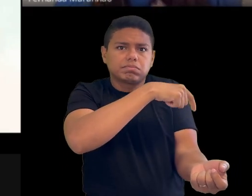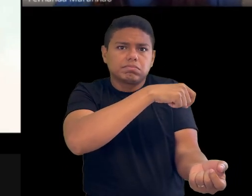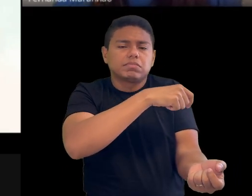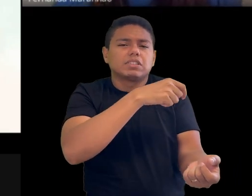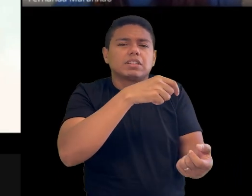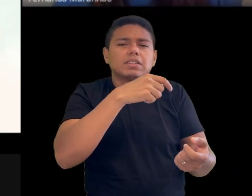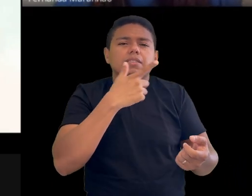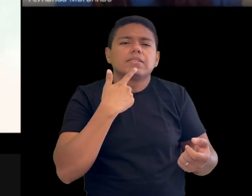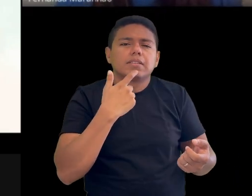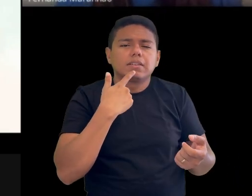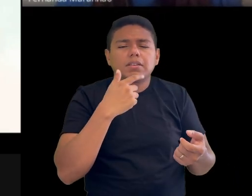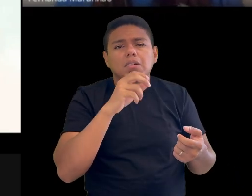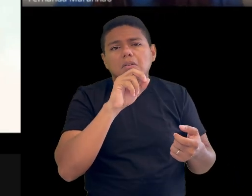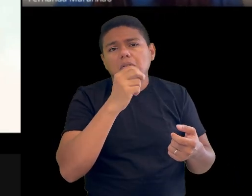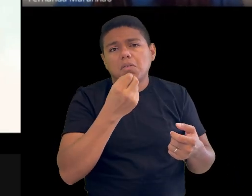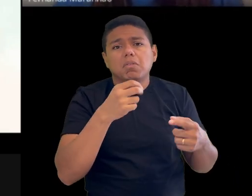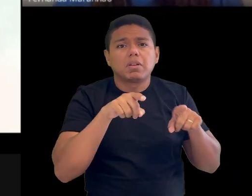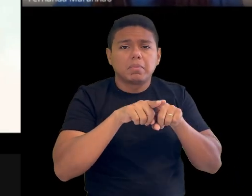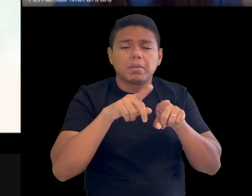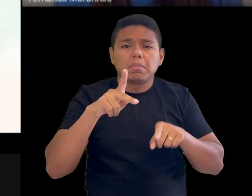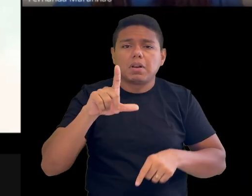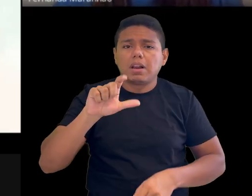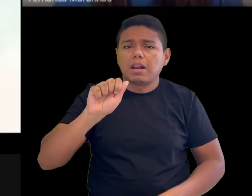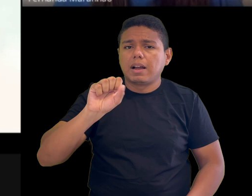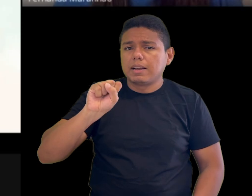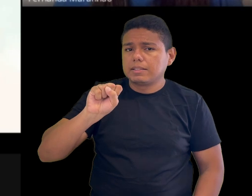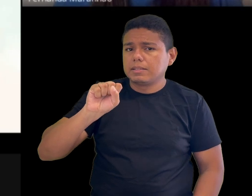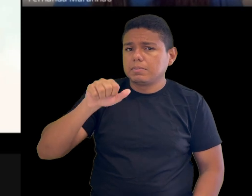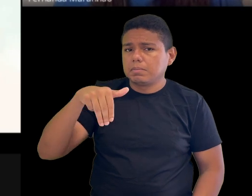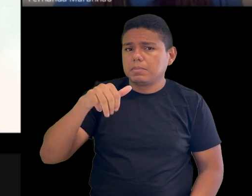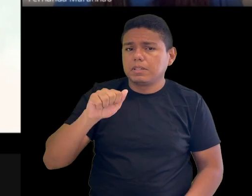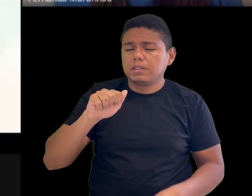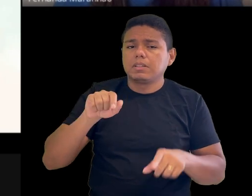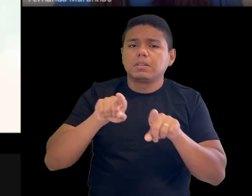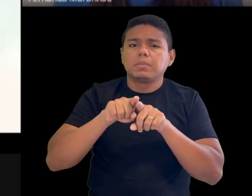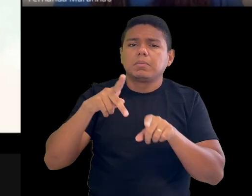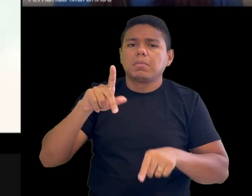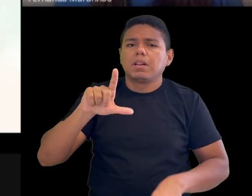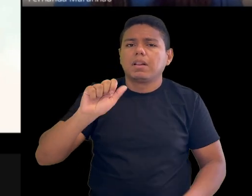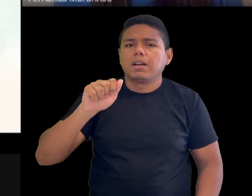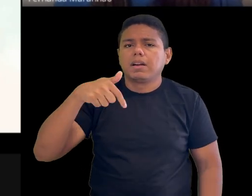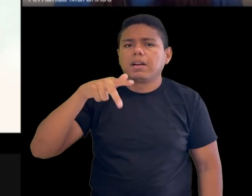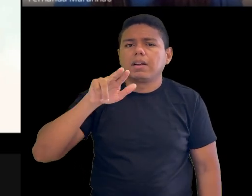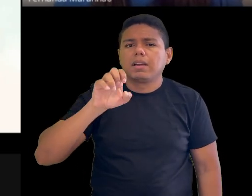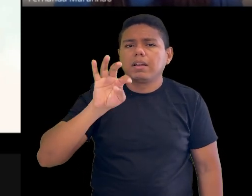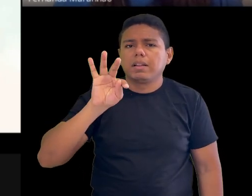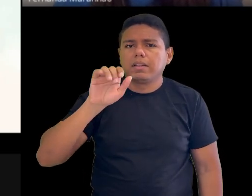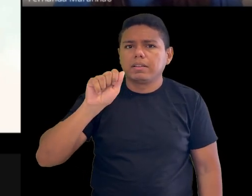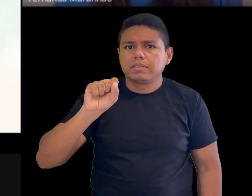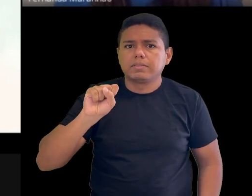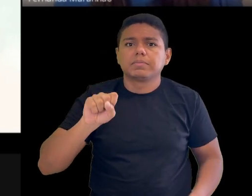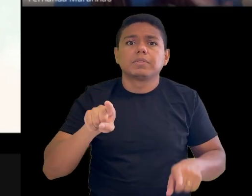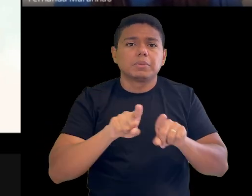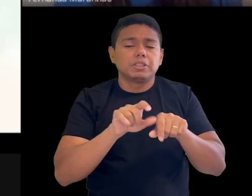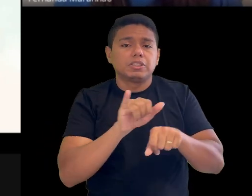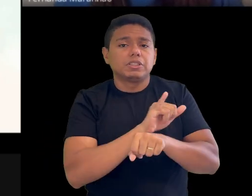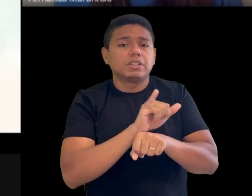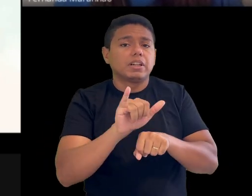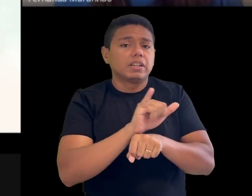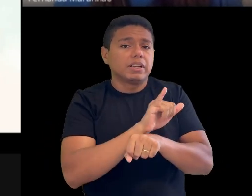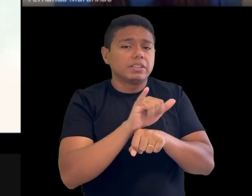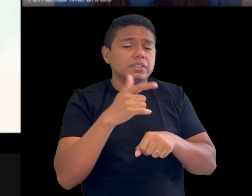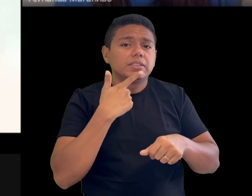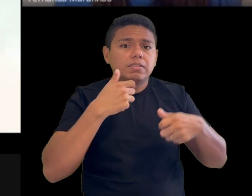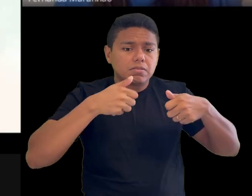de plaquetas, muitas vezes, e é importante fazer medidas de contenção pós-parto dessa hemorragia. Muitas vezes esse útero